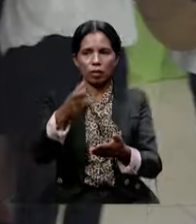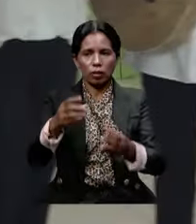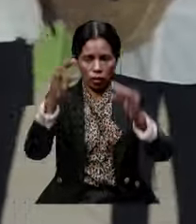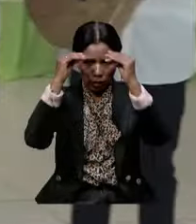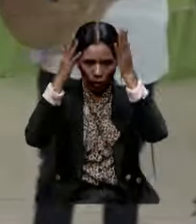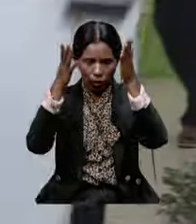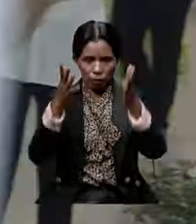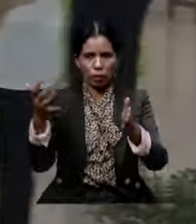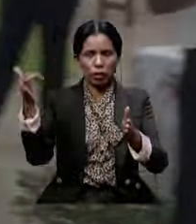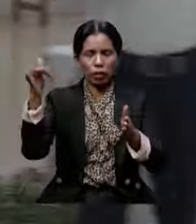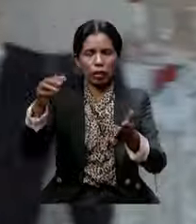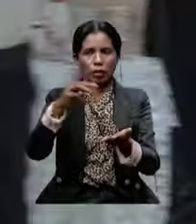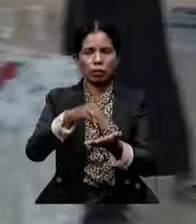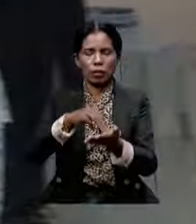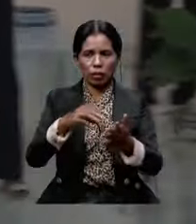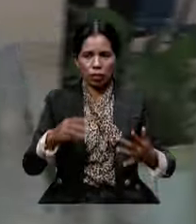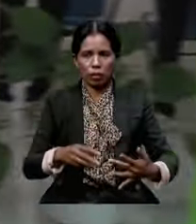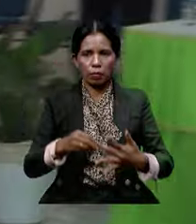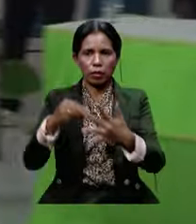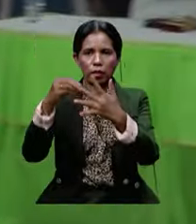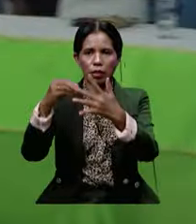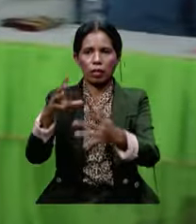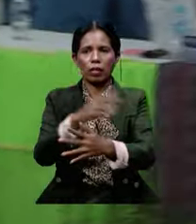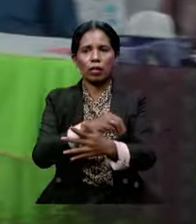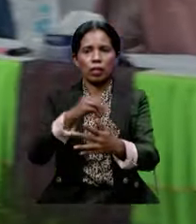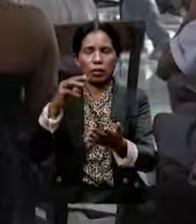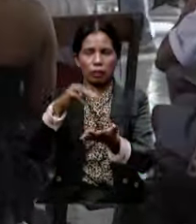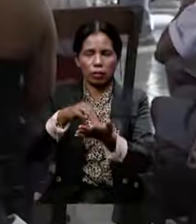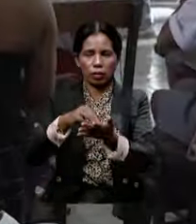professor Sira e a matéria especialidade na matéria